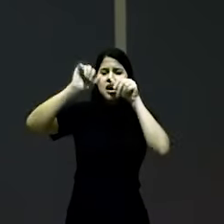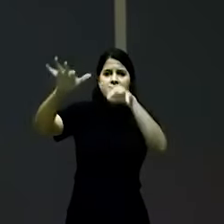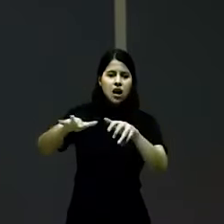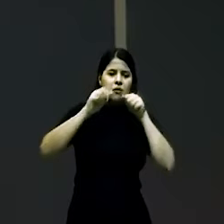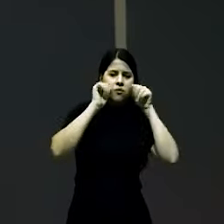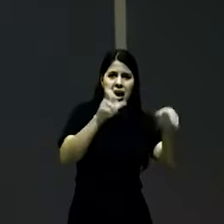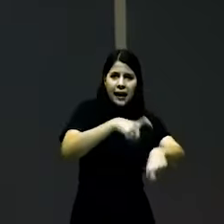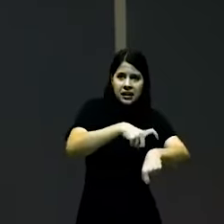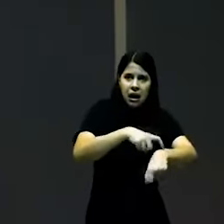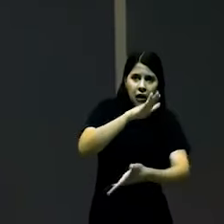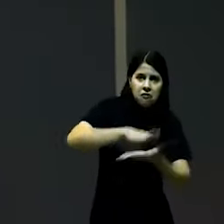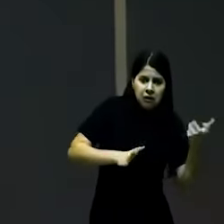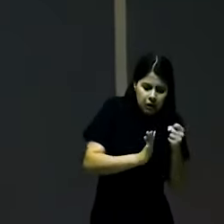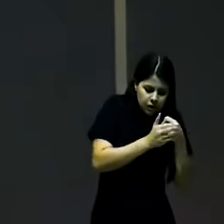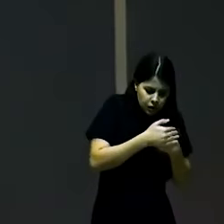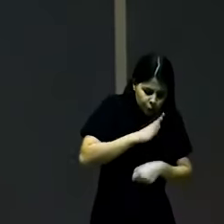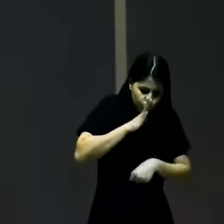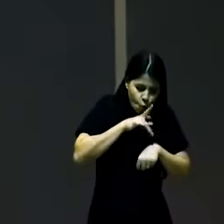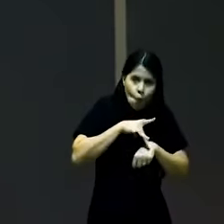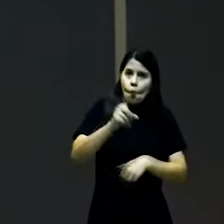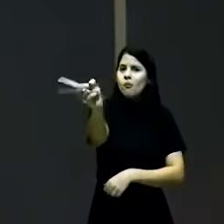Não é hora de se esconder na caverna.